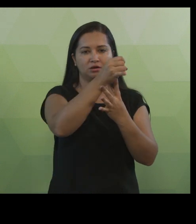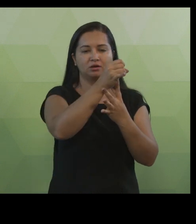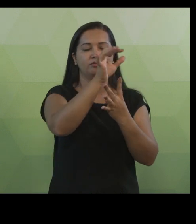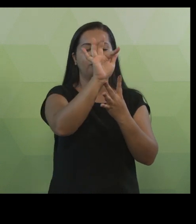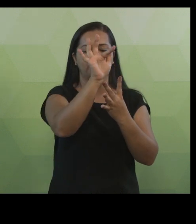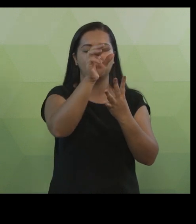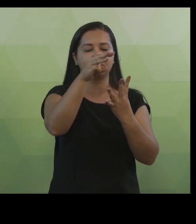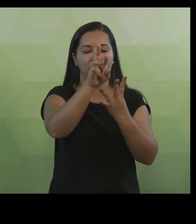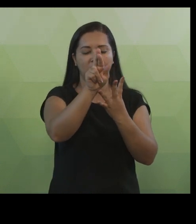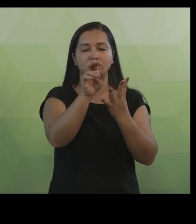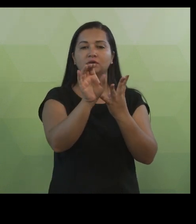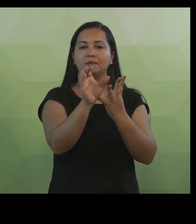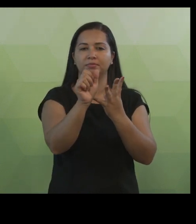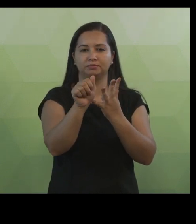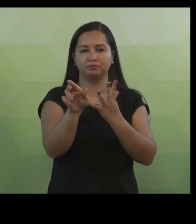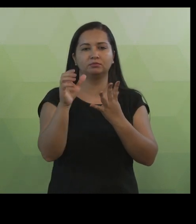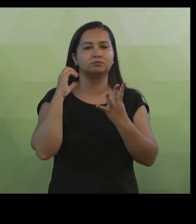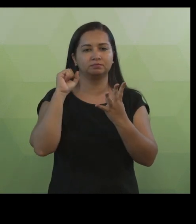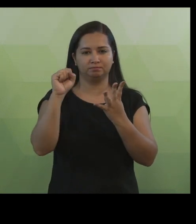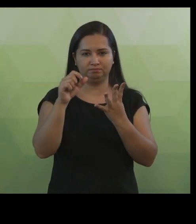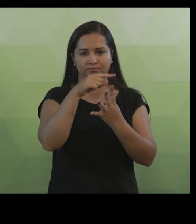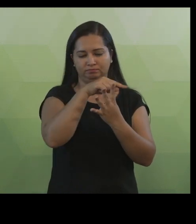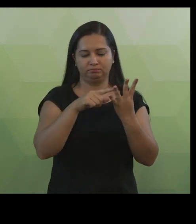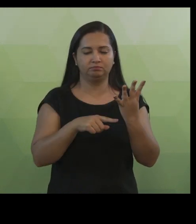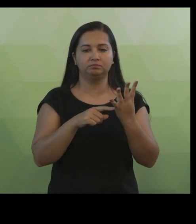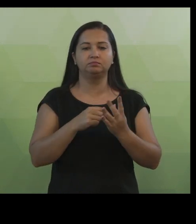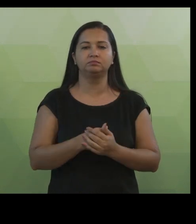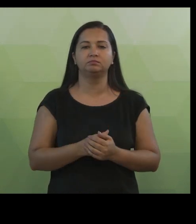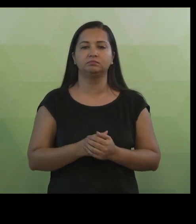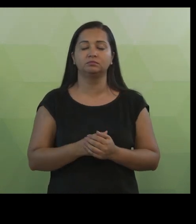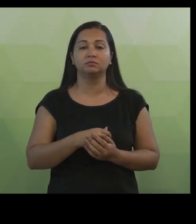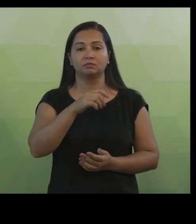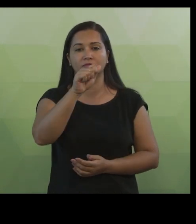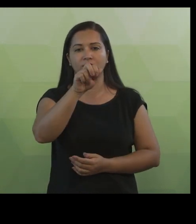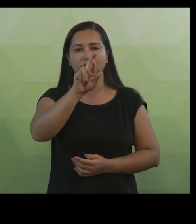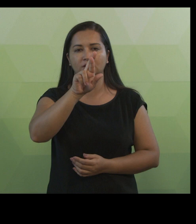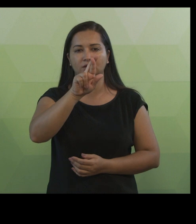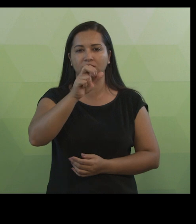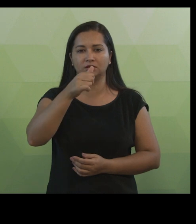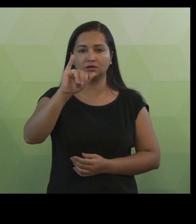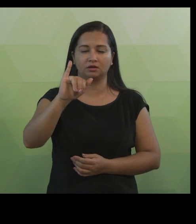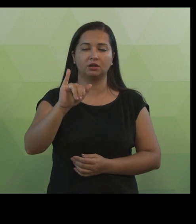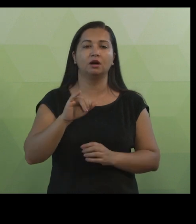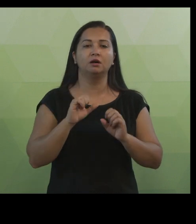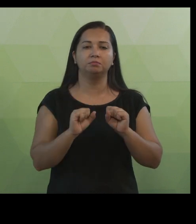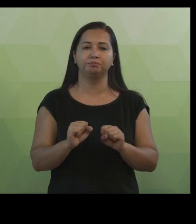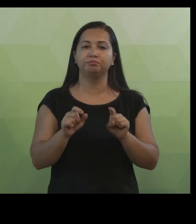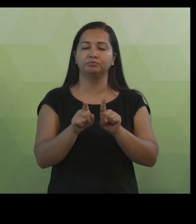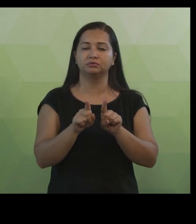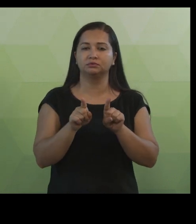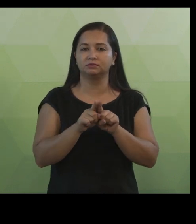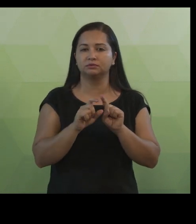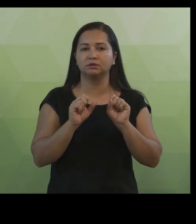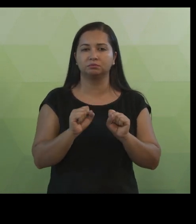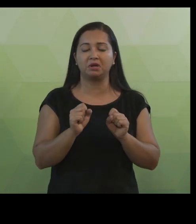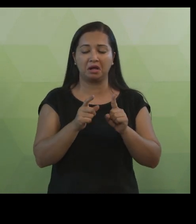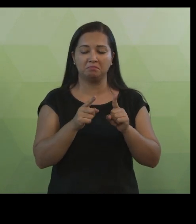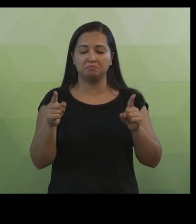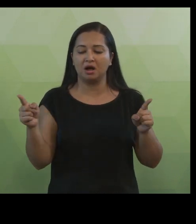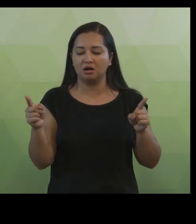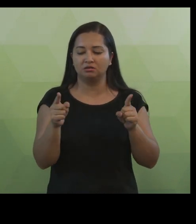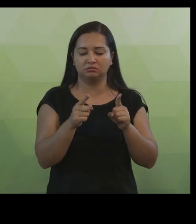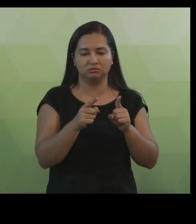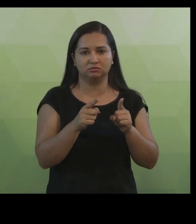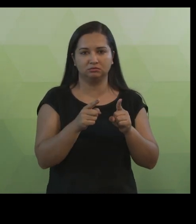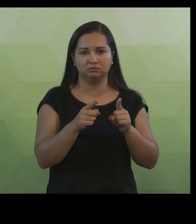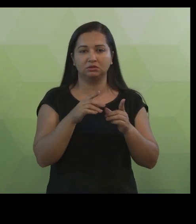tipo string. E aqui eu já fiz nessa inicialização desse meu vetor meses com alguns dados,